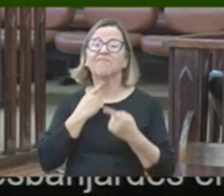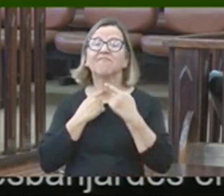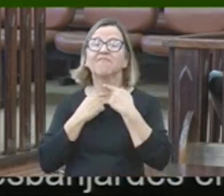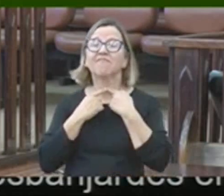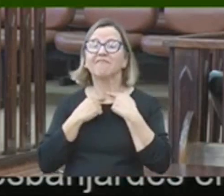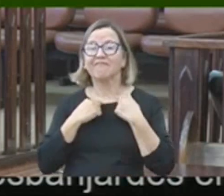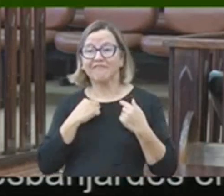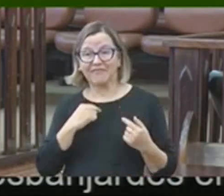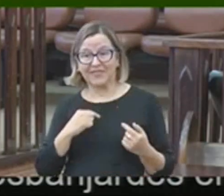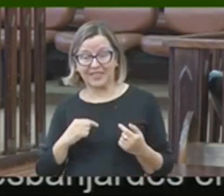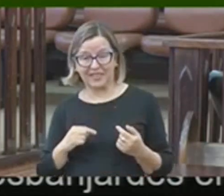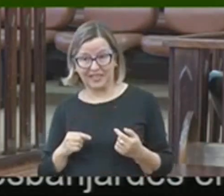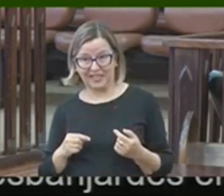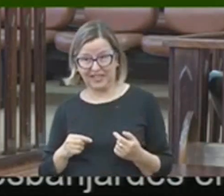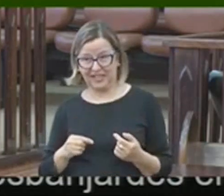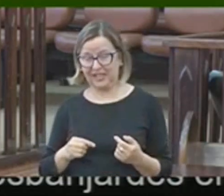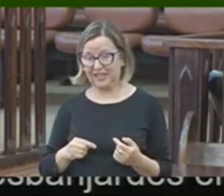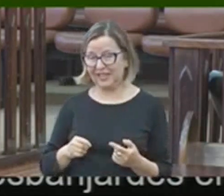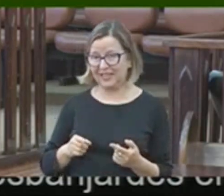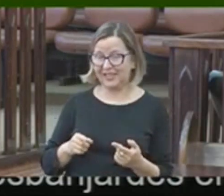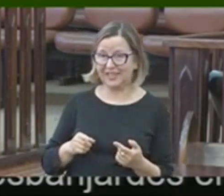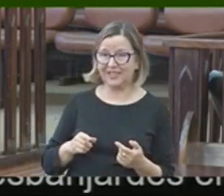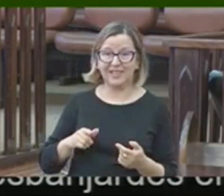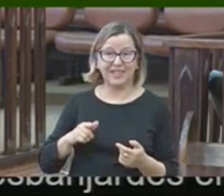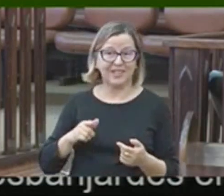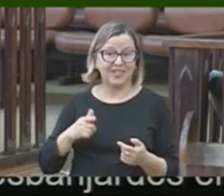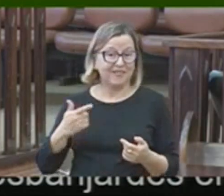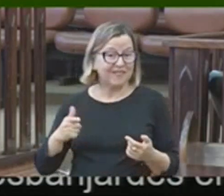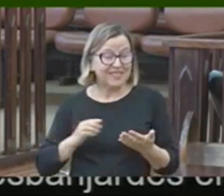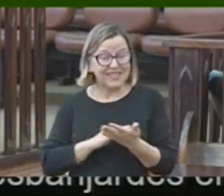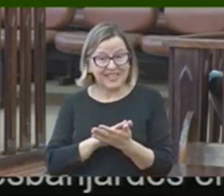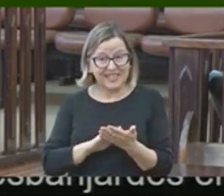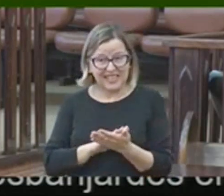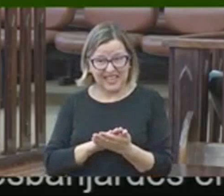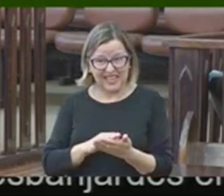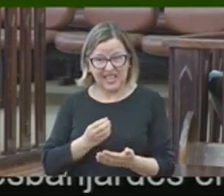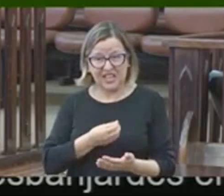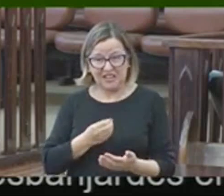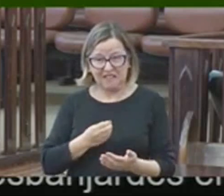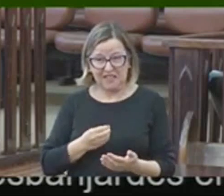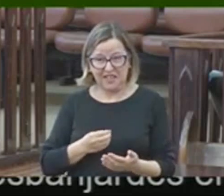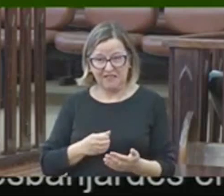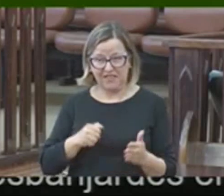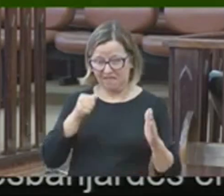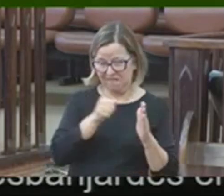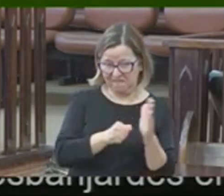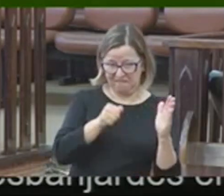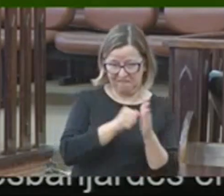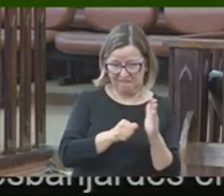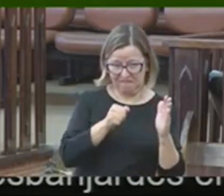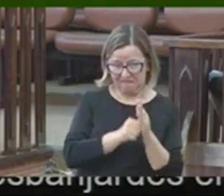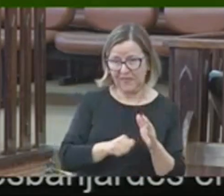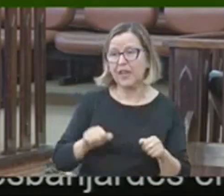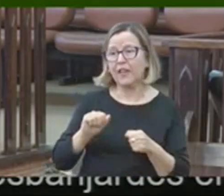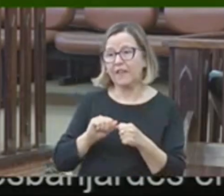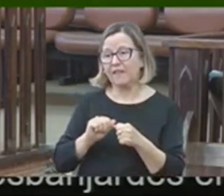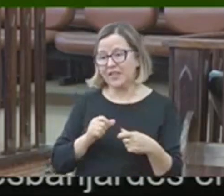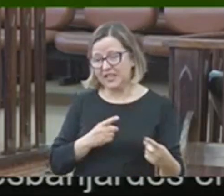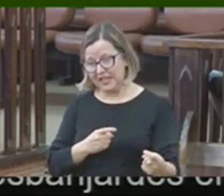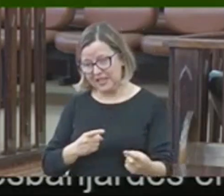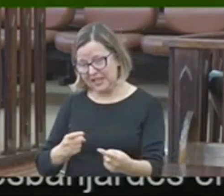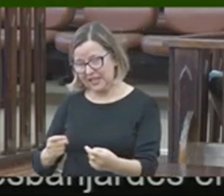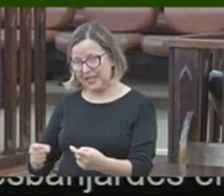podeis obter. Viveis a lutar e a fazer guerras. O